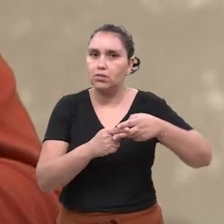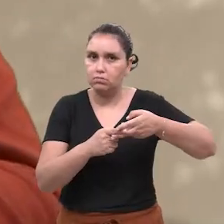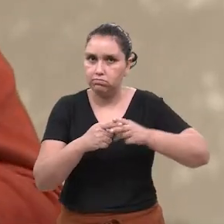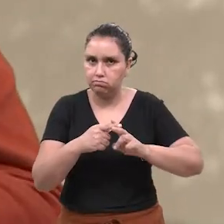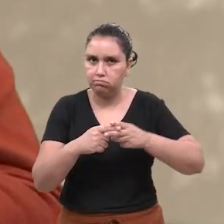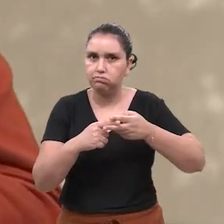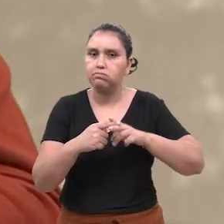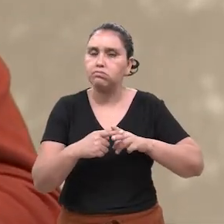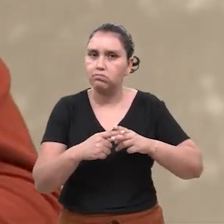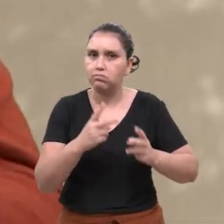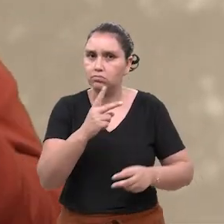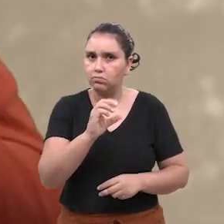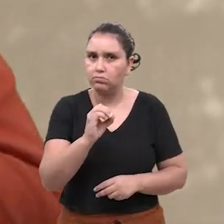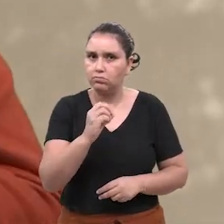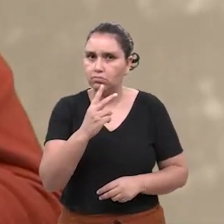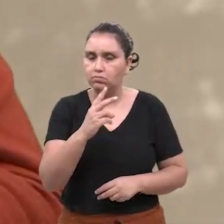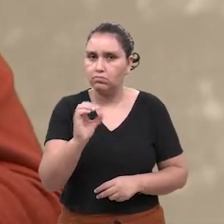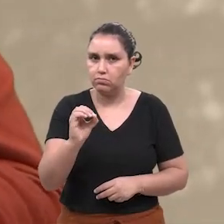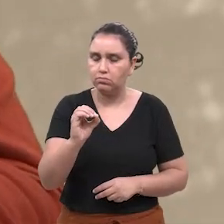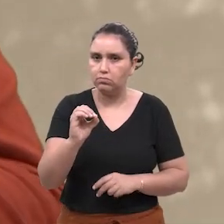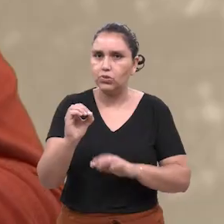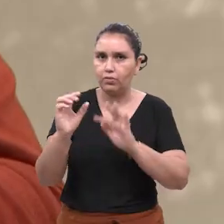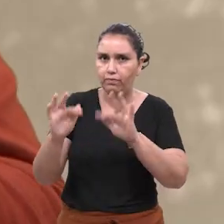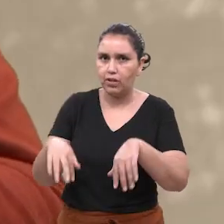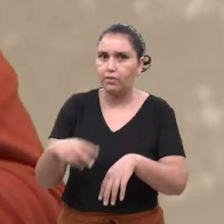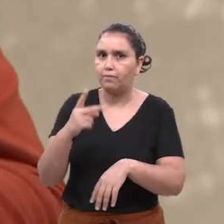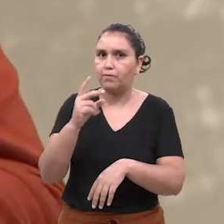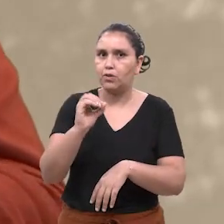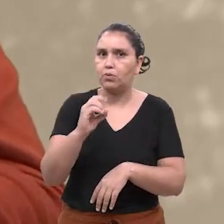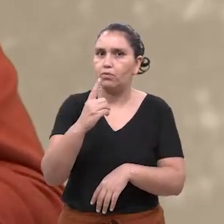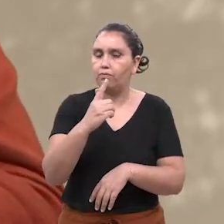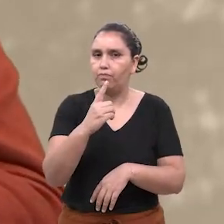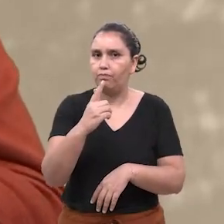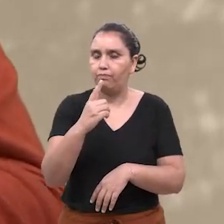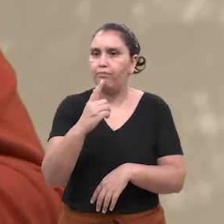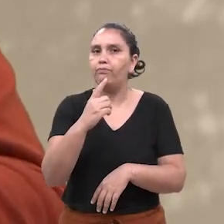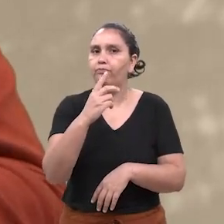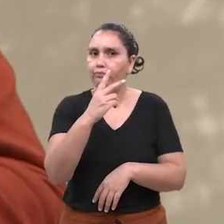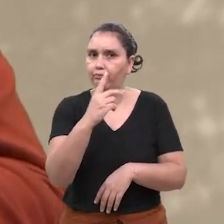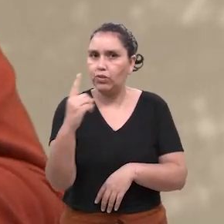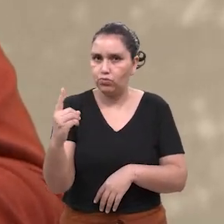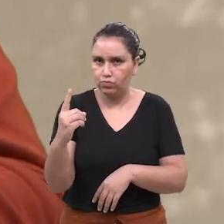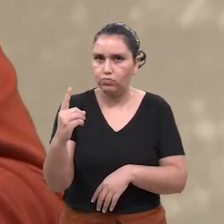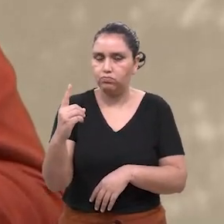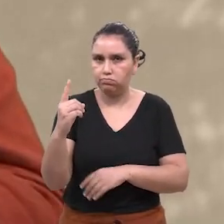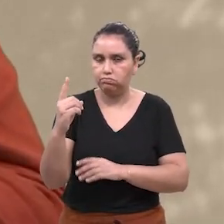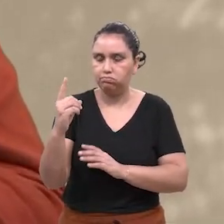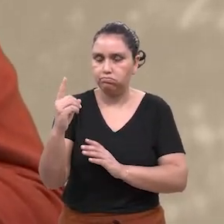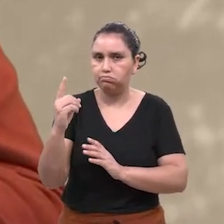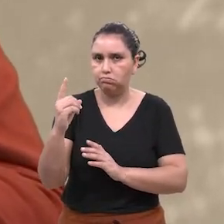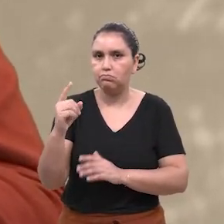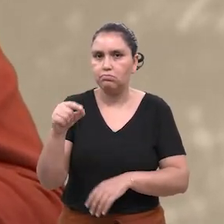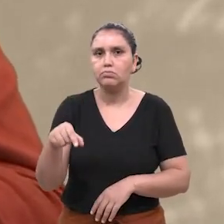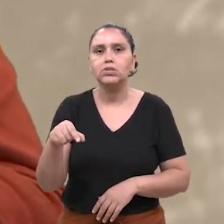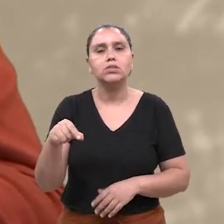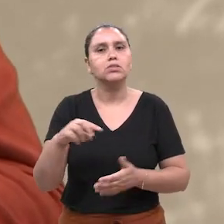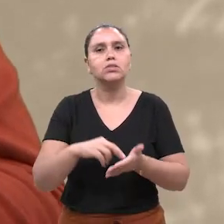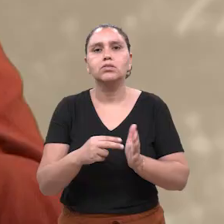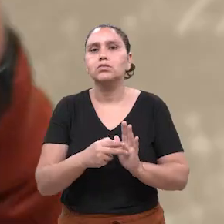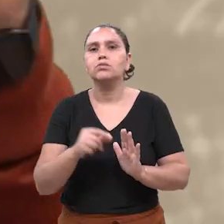terminada no ano de 2021, nós iniciamos ela no ano de 2020. E isso é um desafio, né?